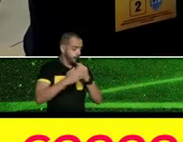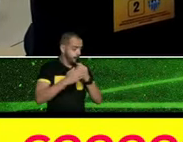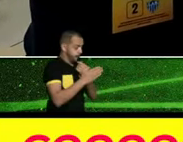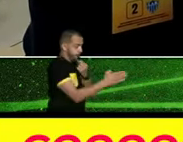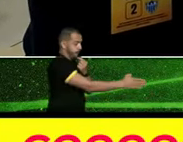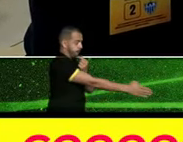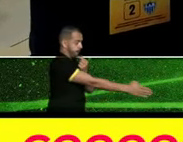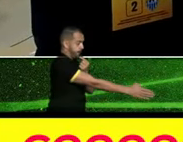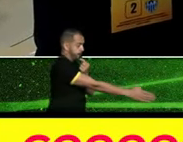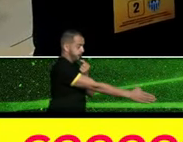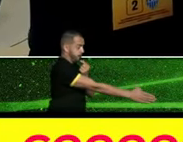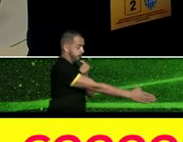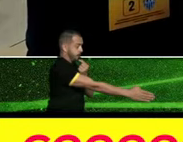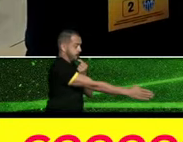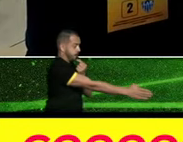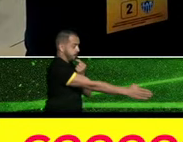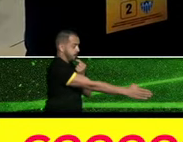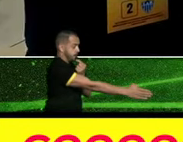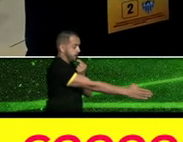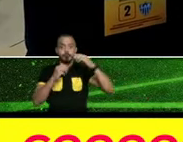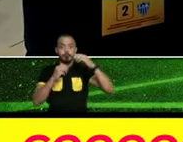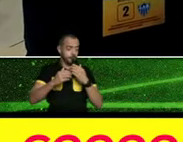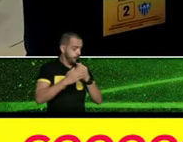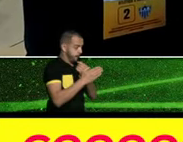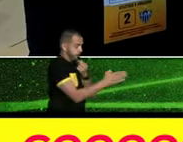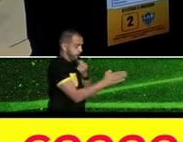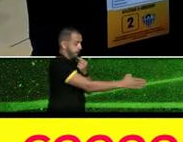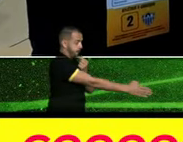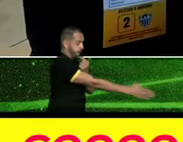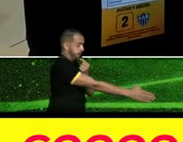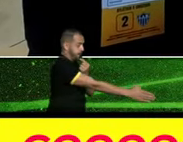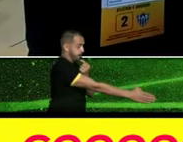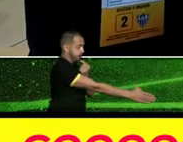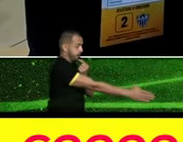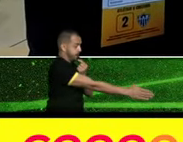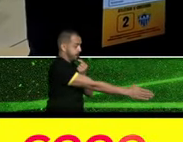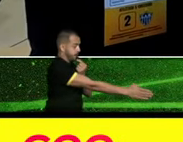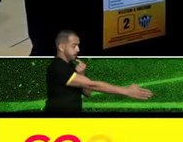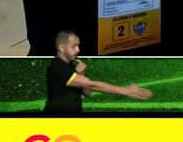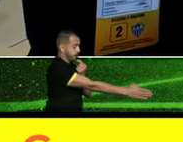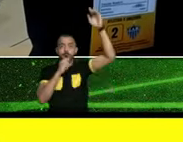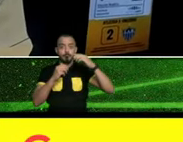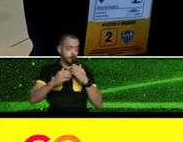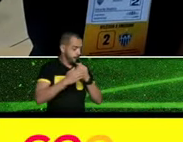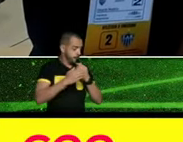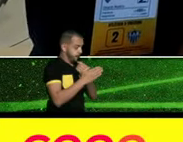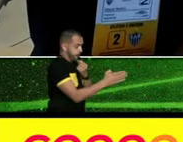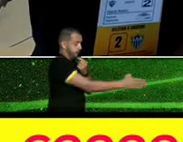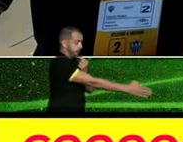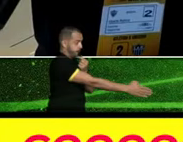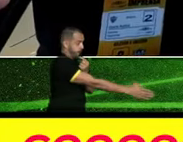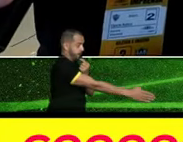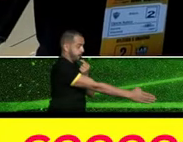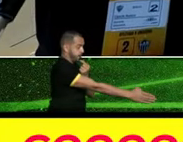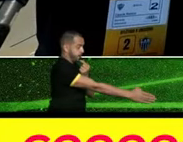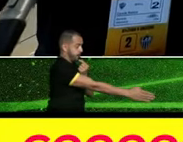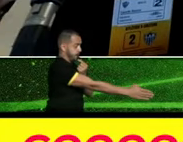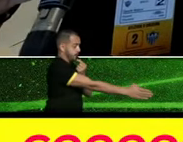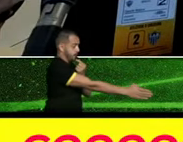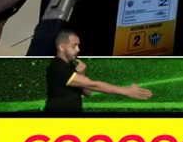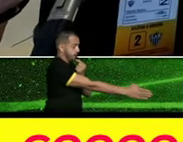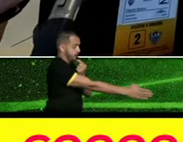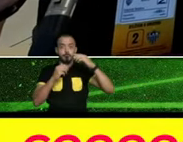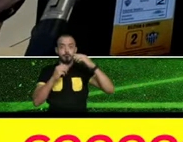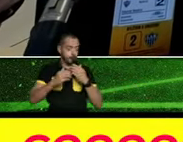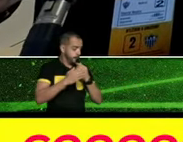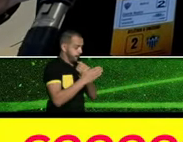ponta esquerda carregou na ponta fez um drip bateu a bola bateu no goleiro